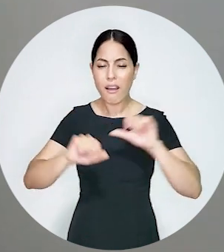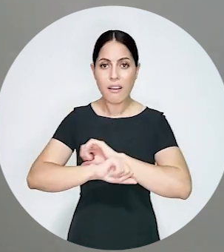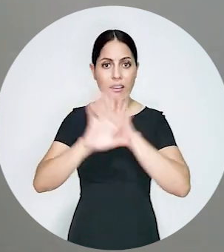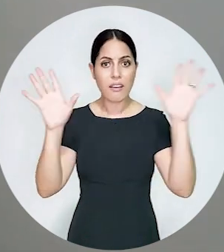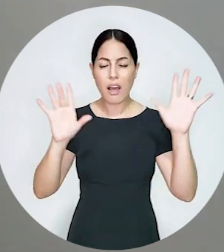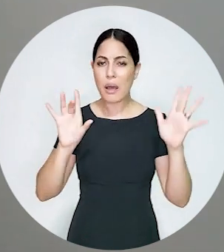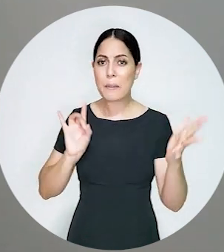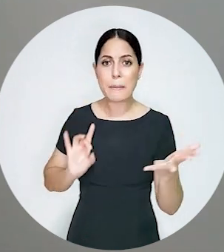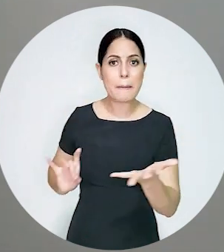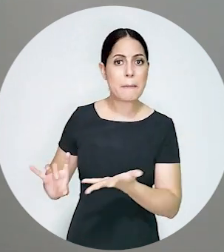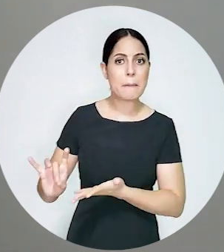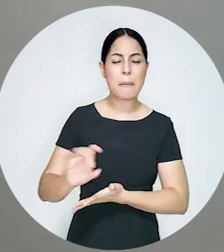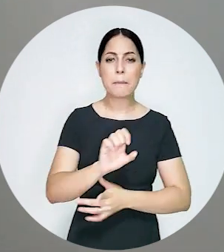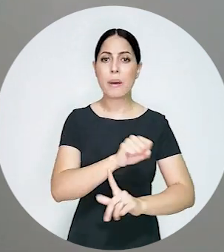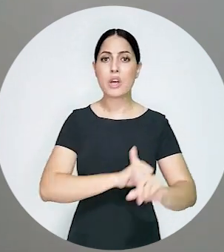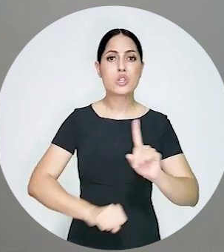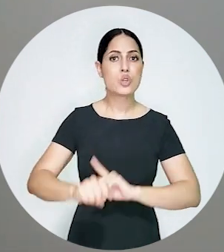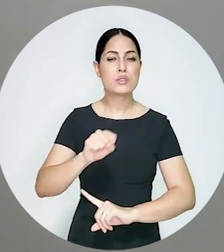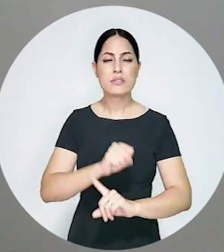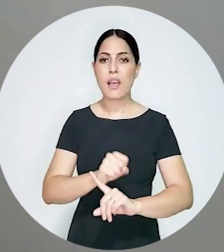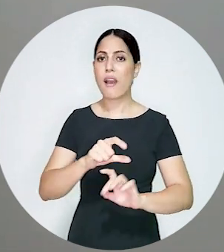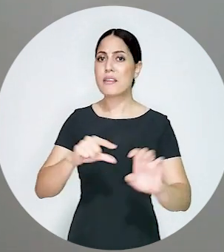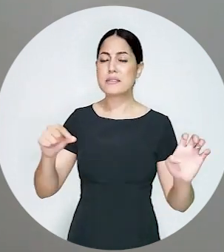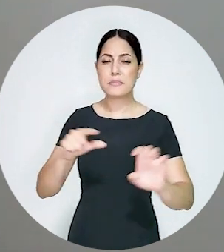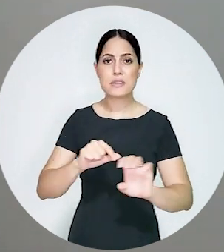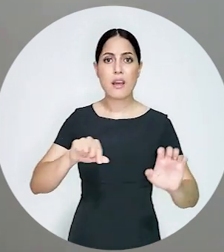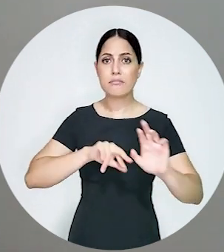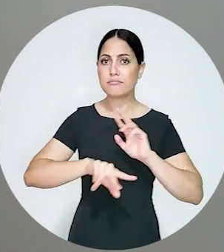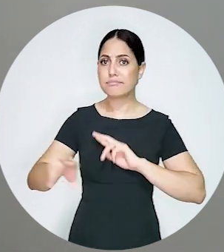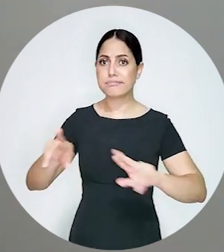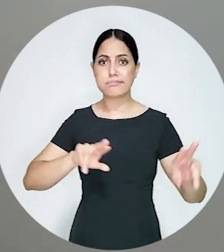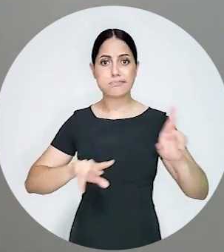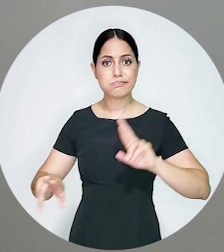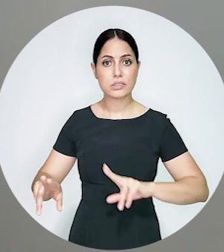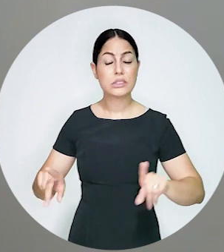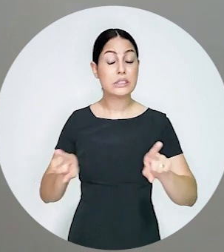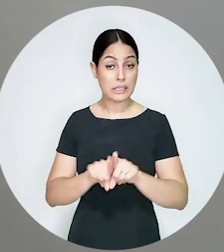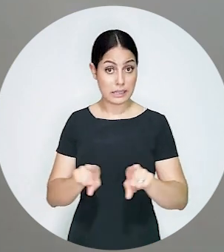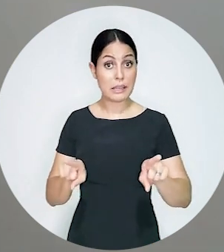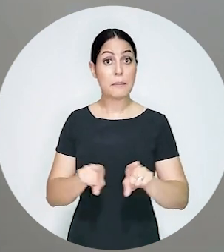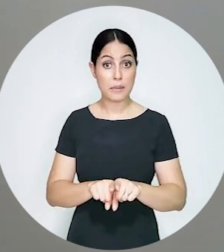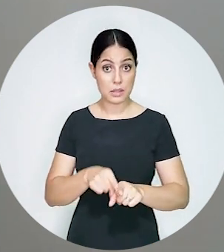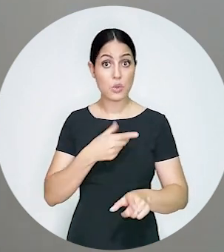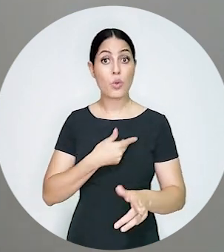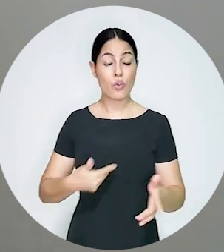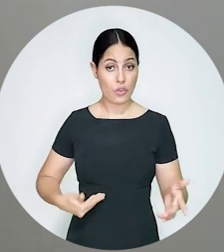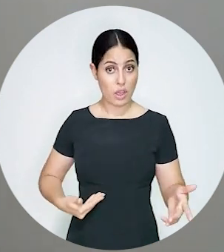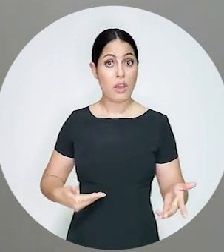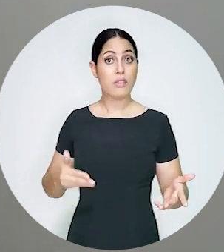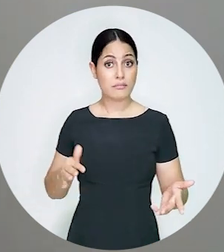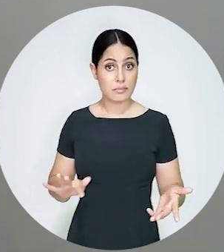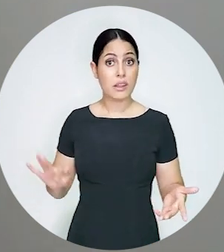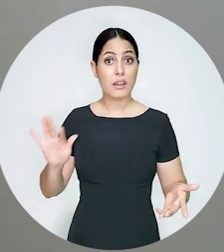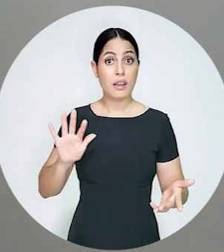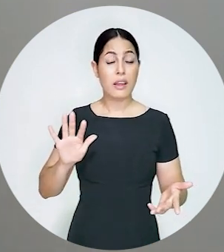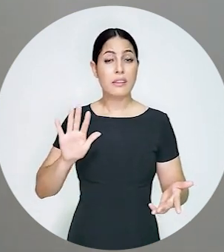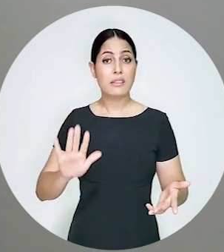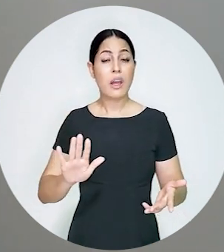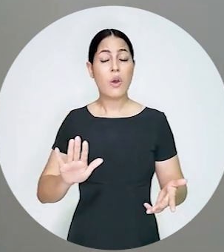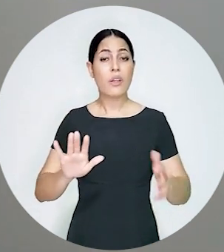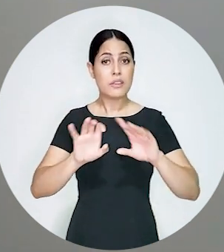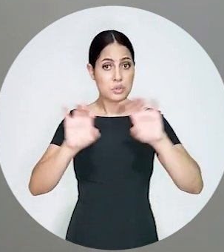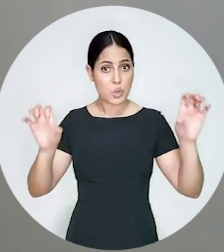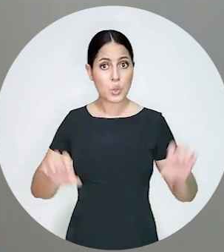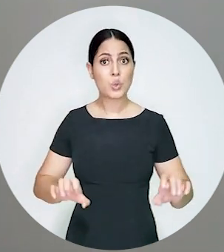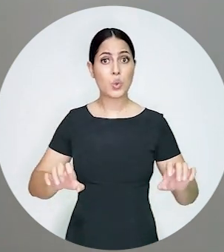continua estampado em todas as conformações sociais, empresariais e também estatais. E